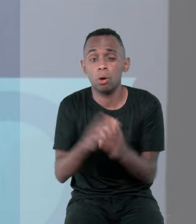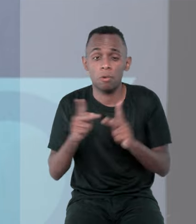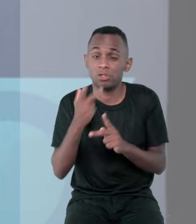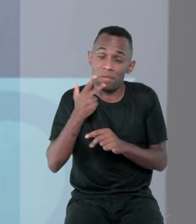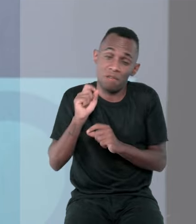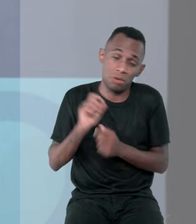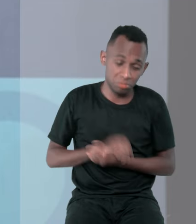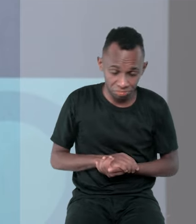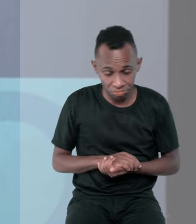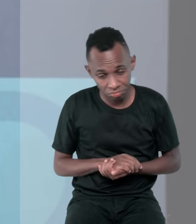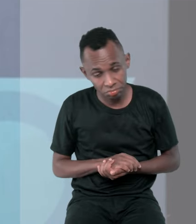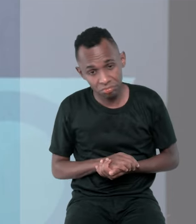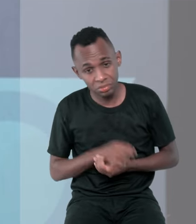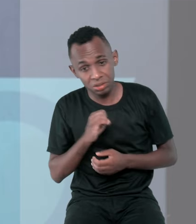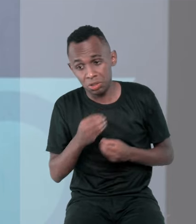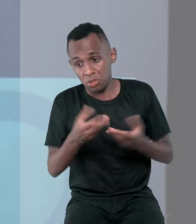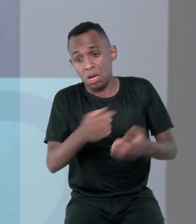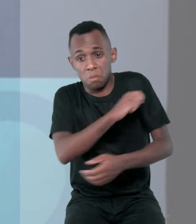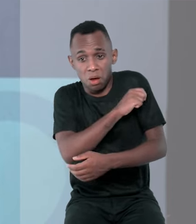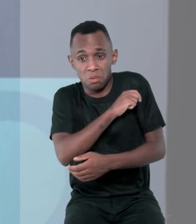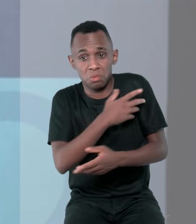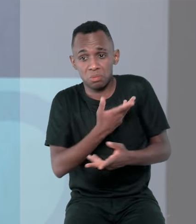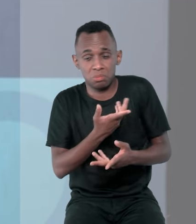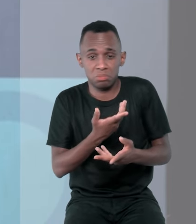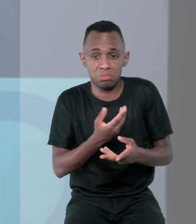era, se eu dar na mão dos alunos, vai estragar.